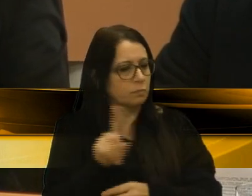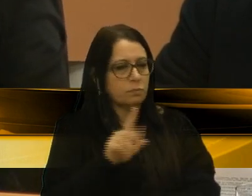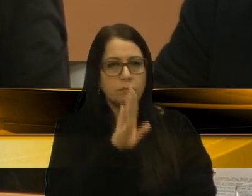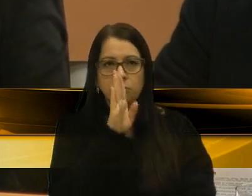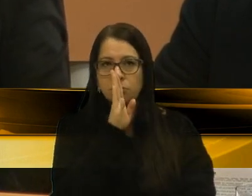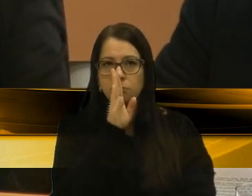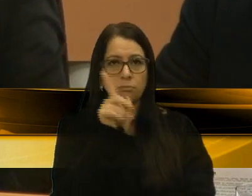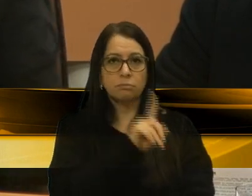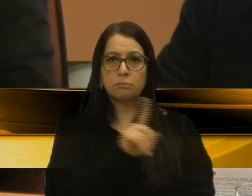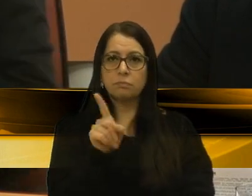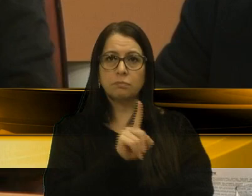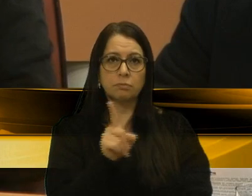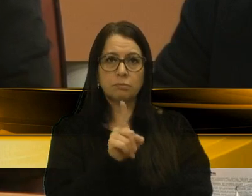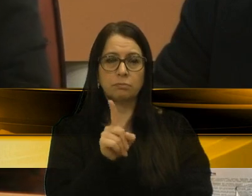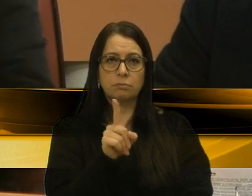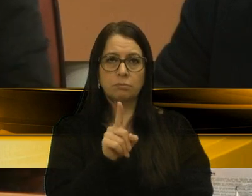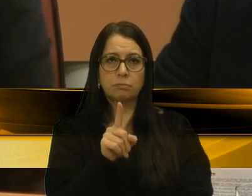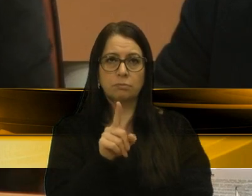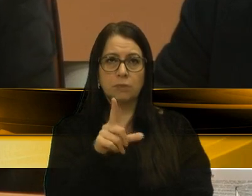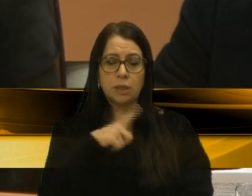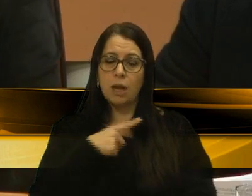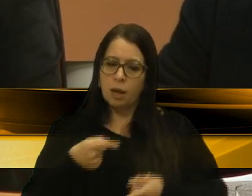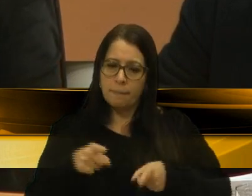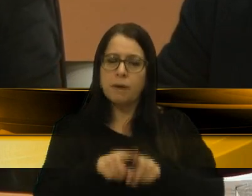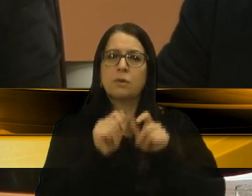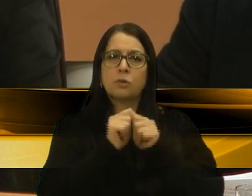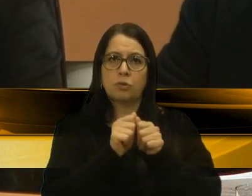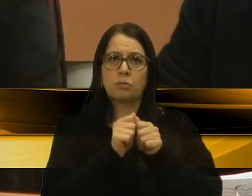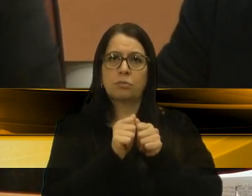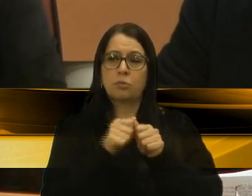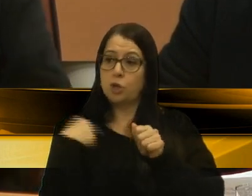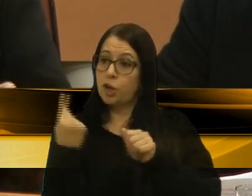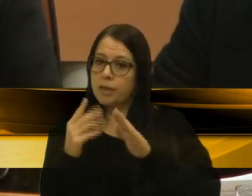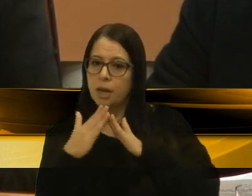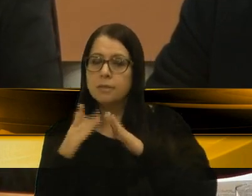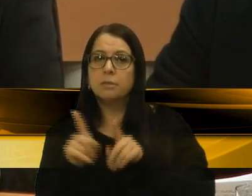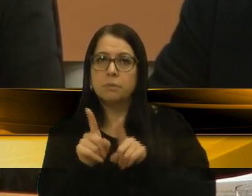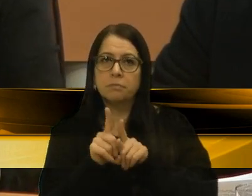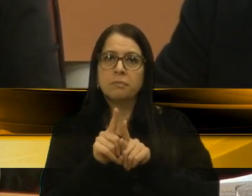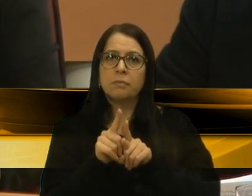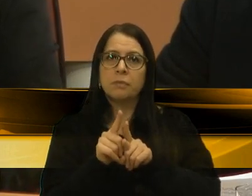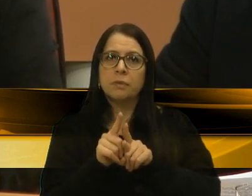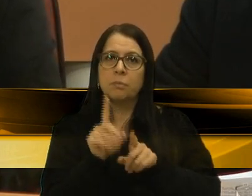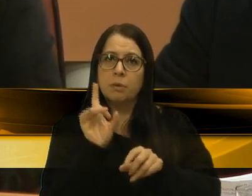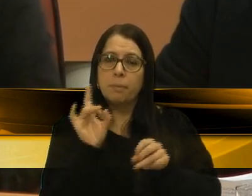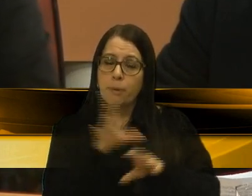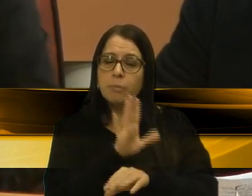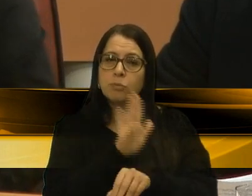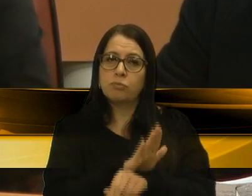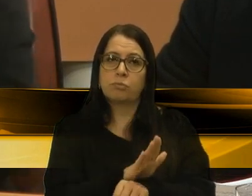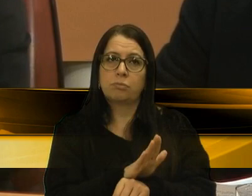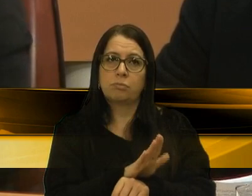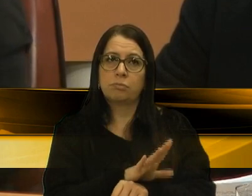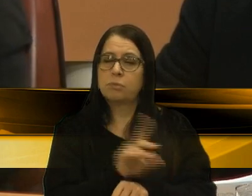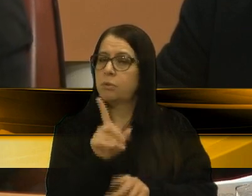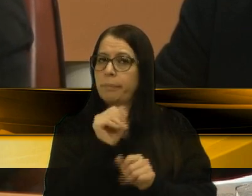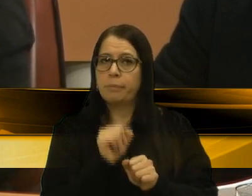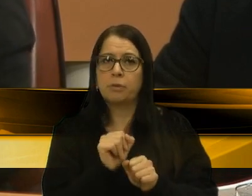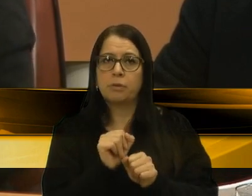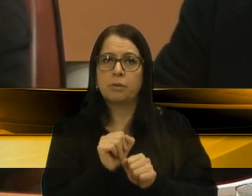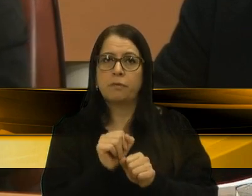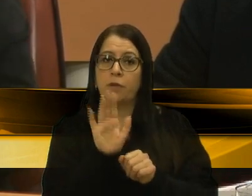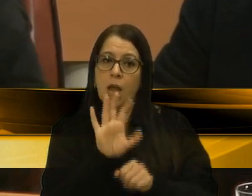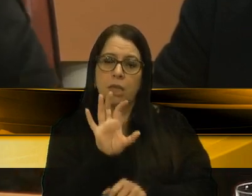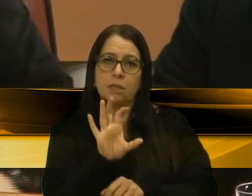quieta. Não, e vai, e tem aqui a parceria da nossa casa também, está sempre à disposição, porque não pode ficar